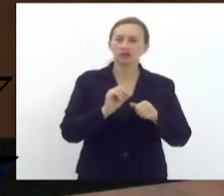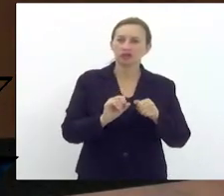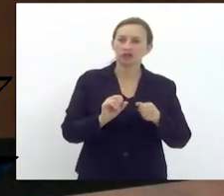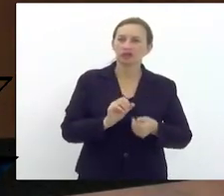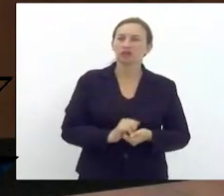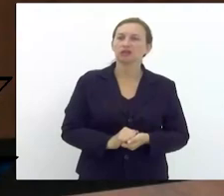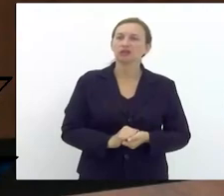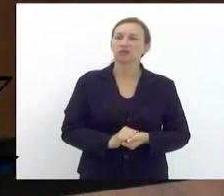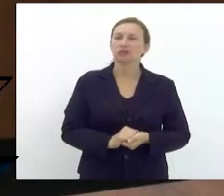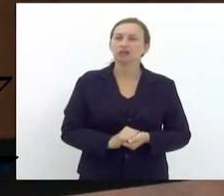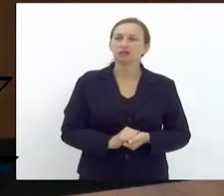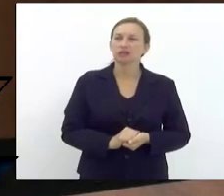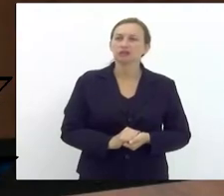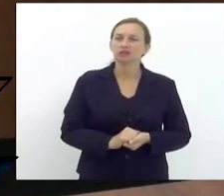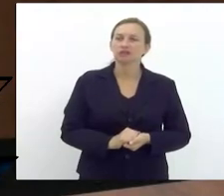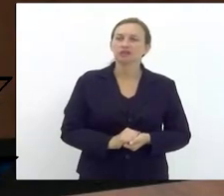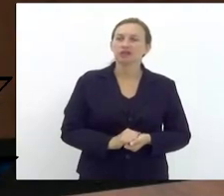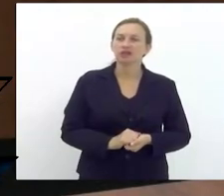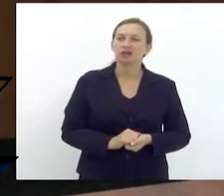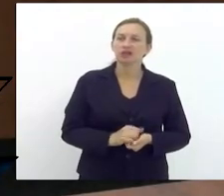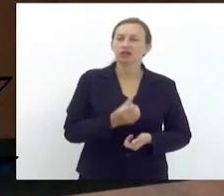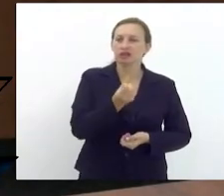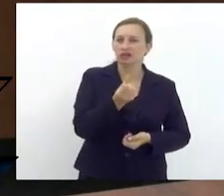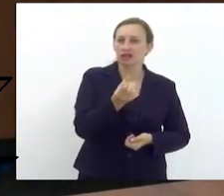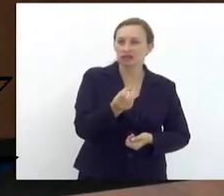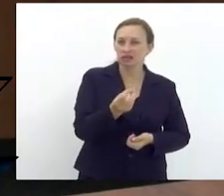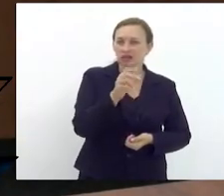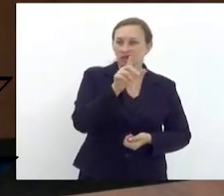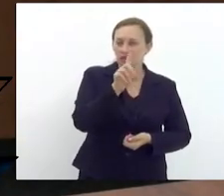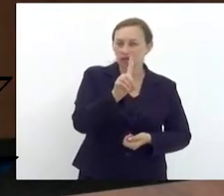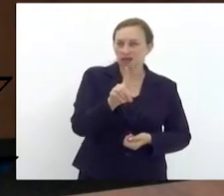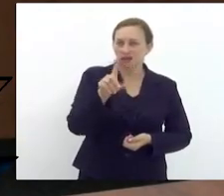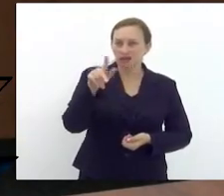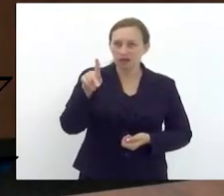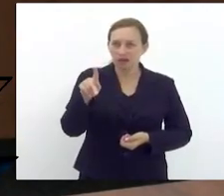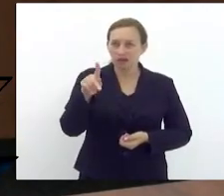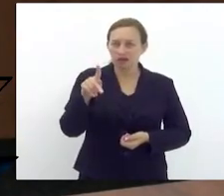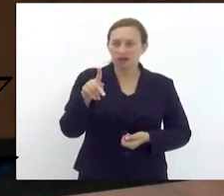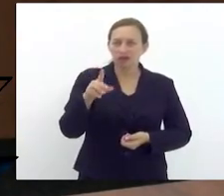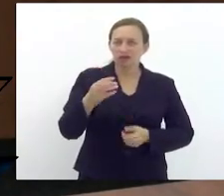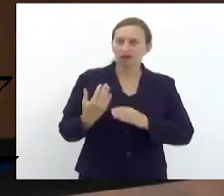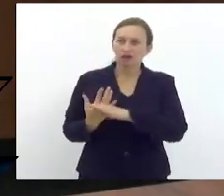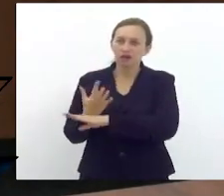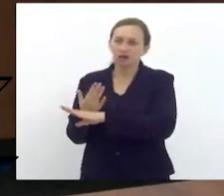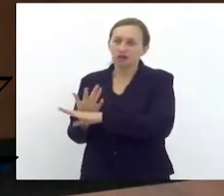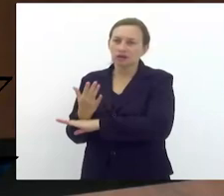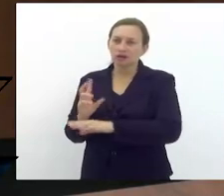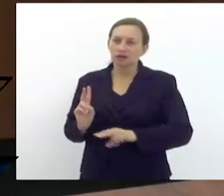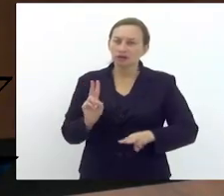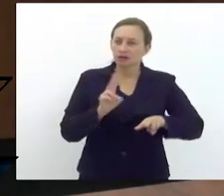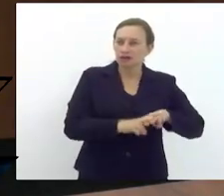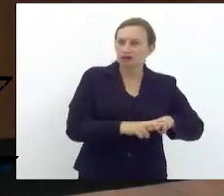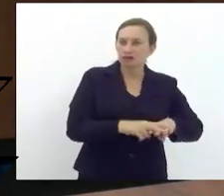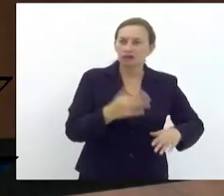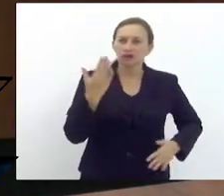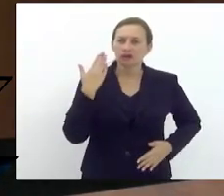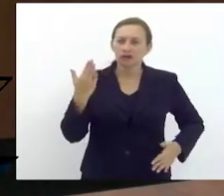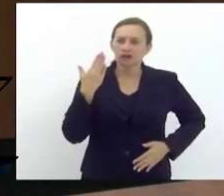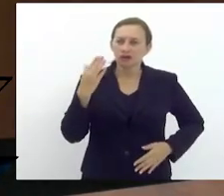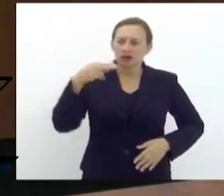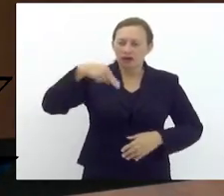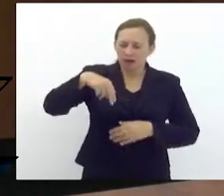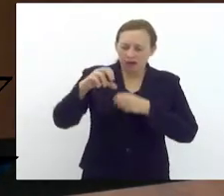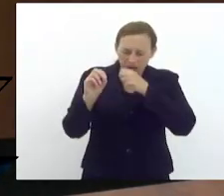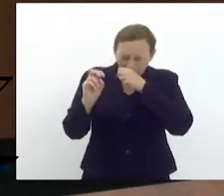na 60 DP em Campos Elíseos em Duque de Caxias a prisão do traficante no